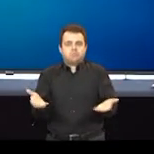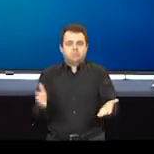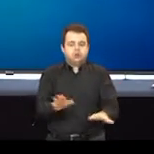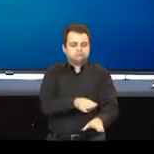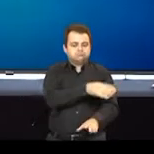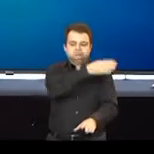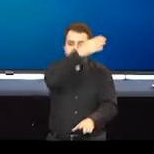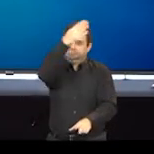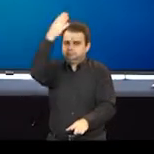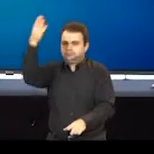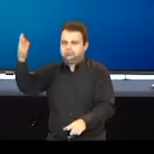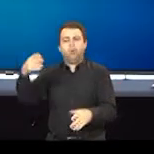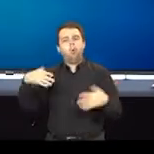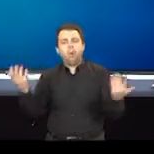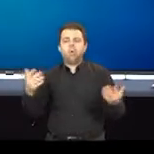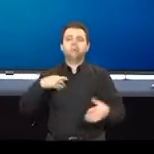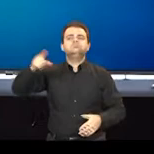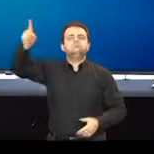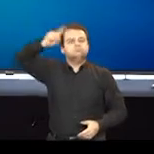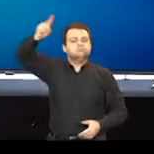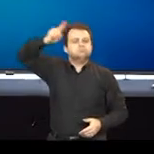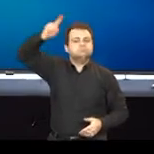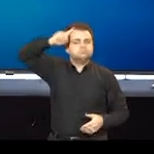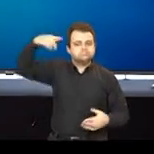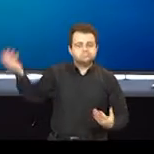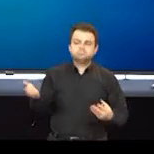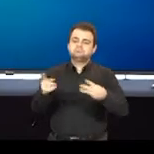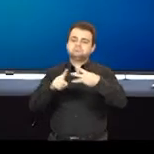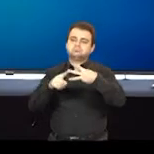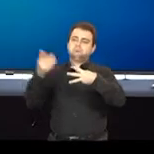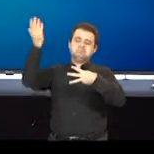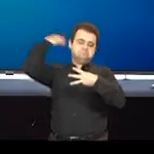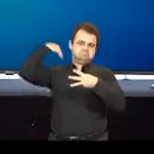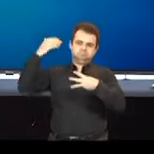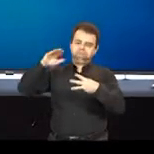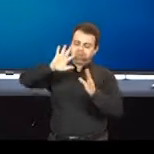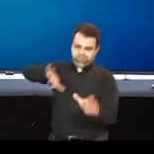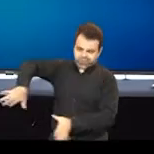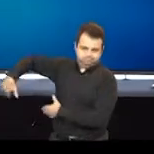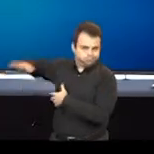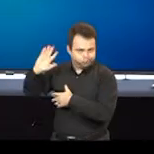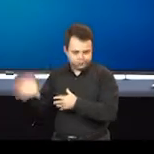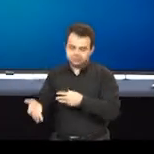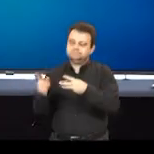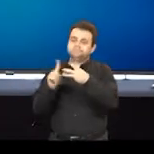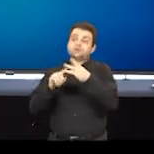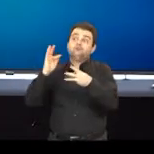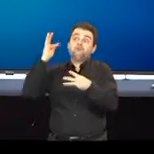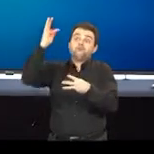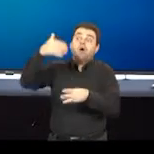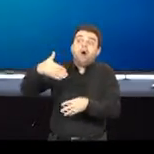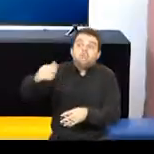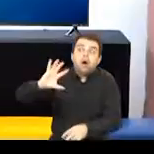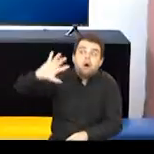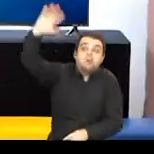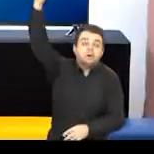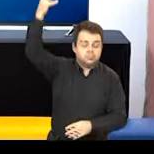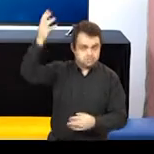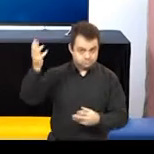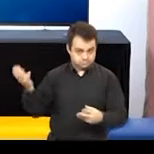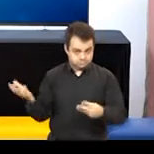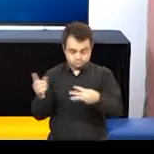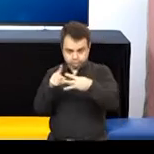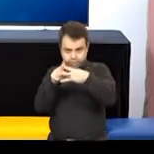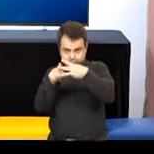no momento ou que é cotidiano. O passado representa o que já foi e o futuro, aquilo que ainda vai ser. Mas na